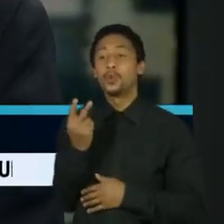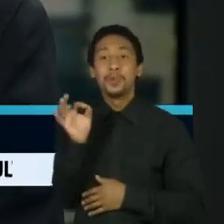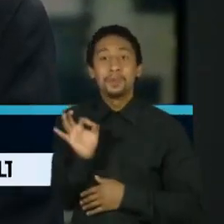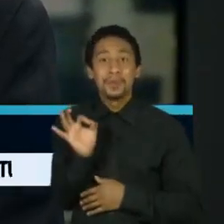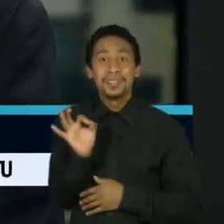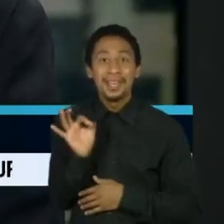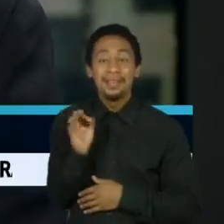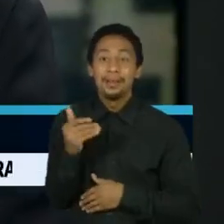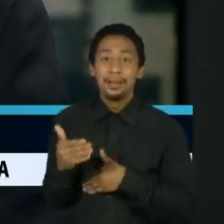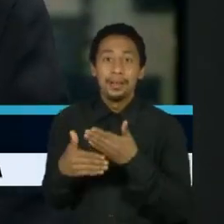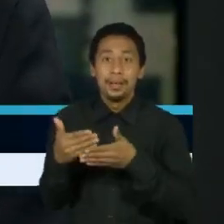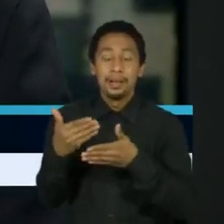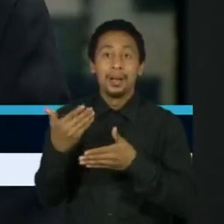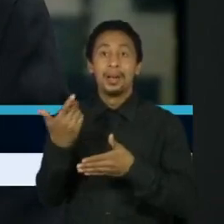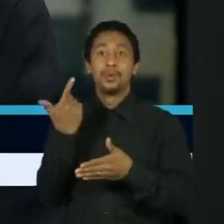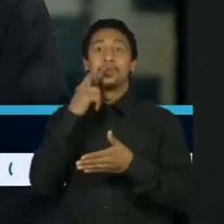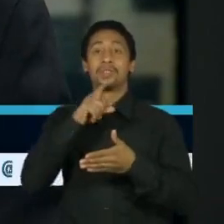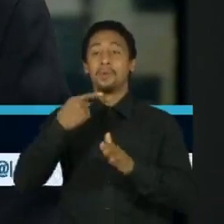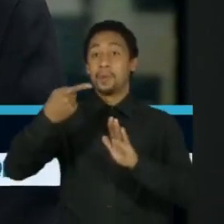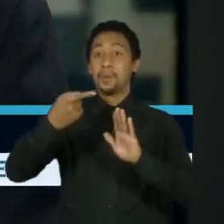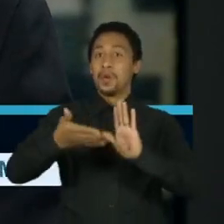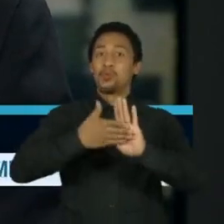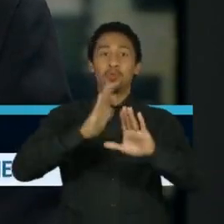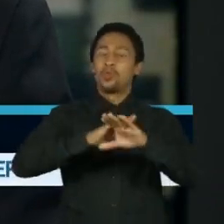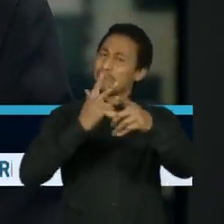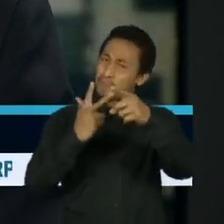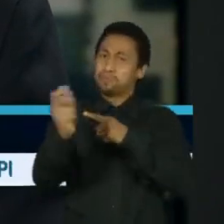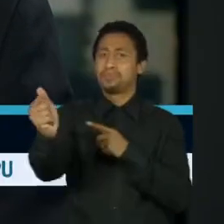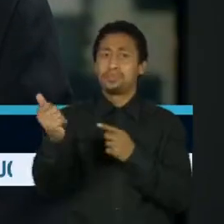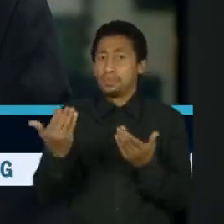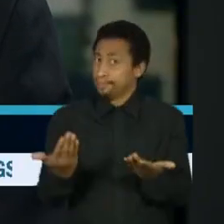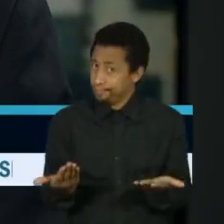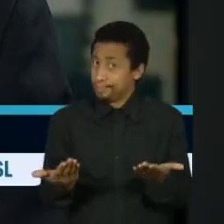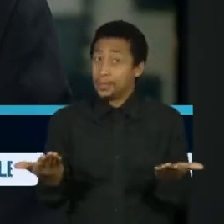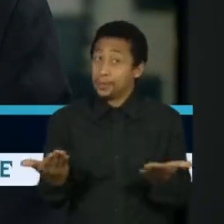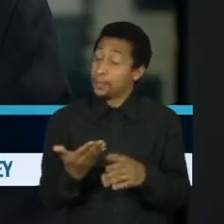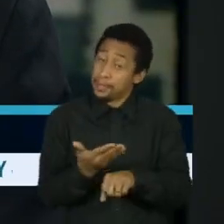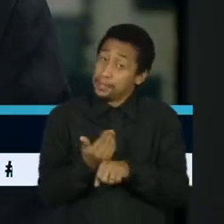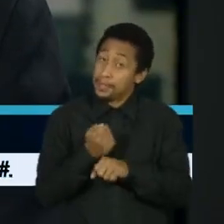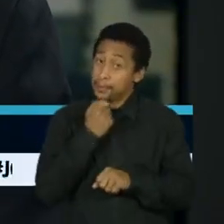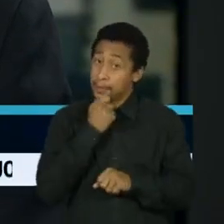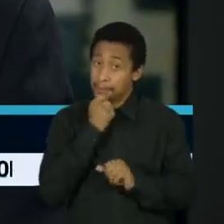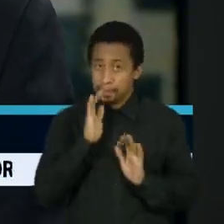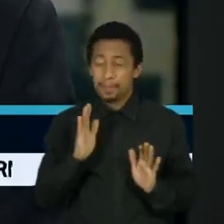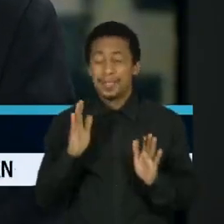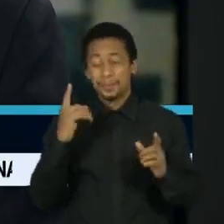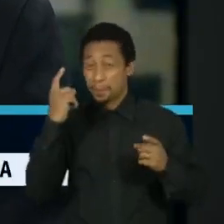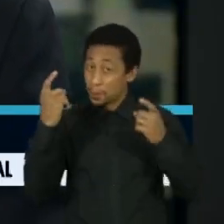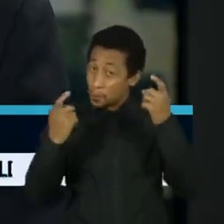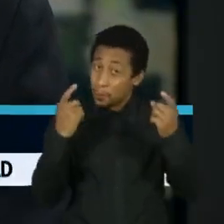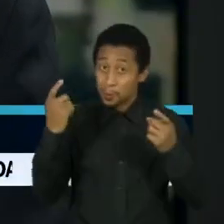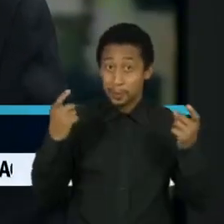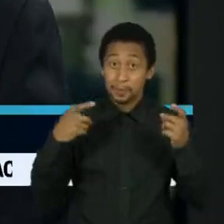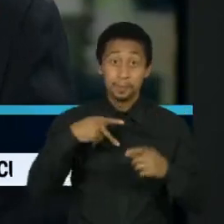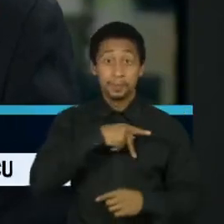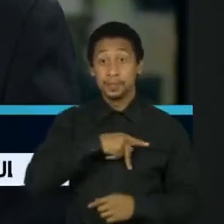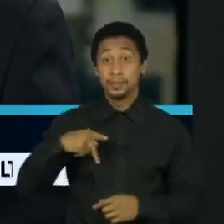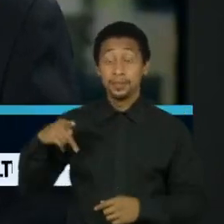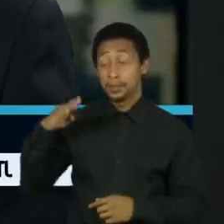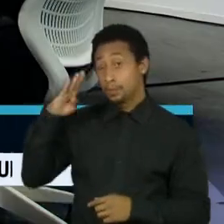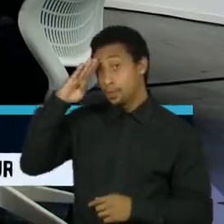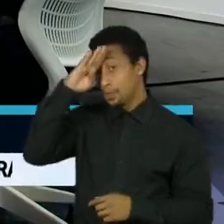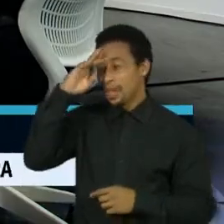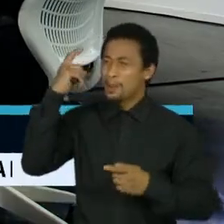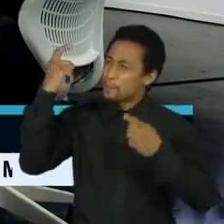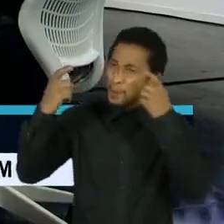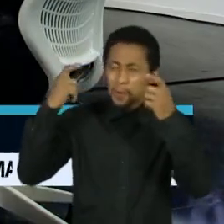vezes até no primeiro turno. Então, acho que é um pouco cedo. Agora, o quadro é preocupante porque você tem um presidente que só se preocupa com a